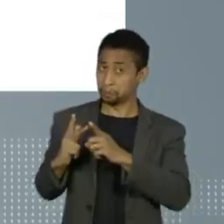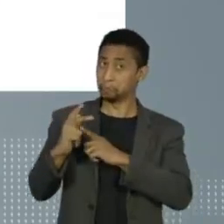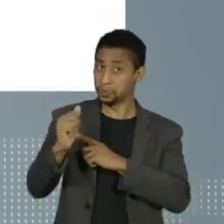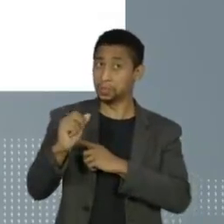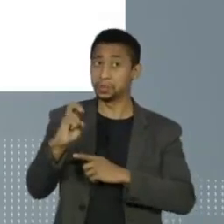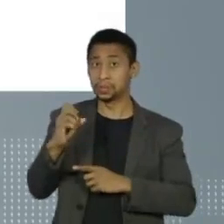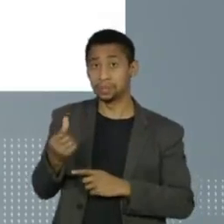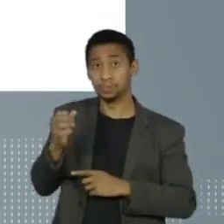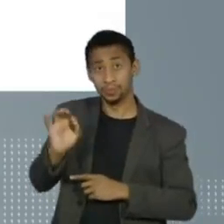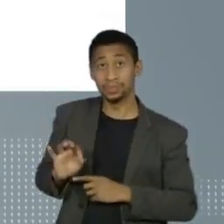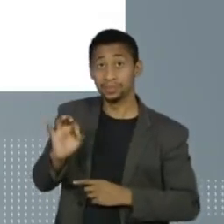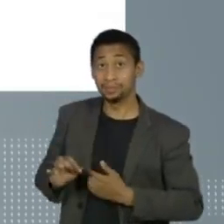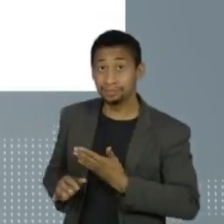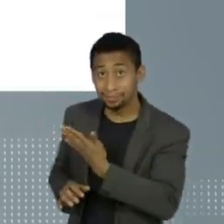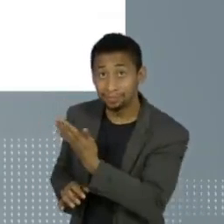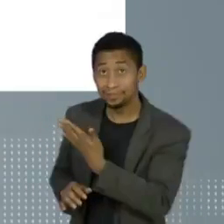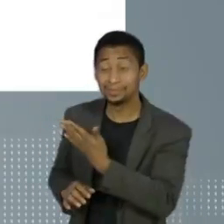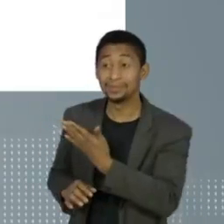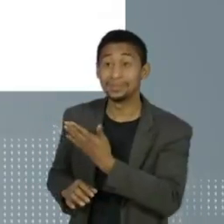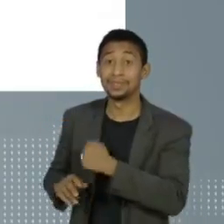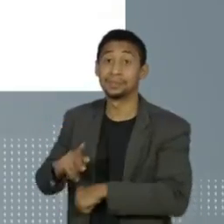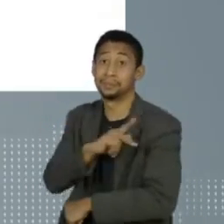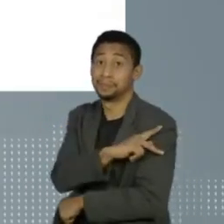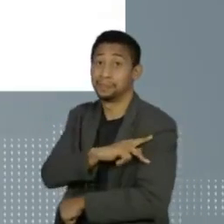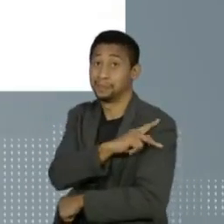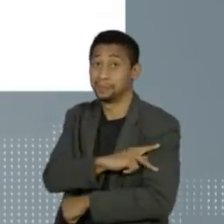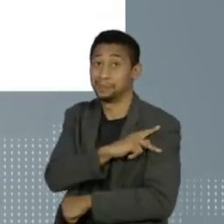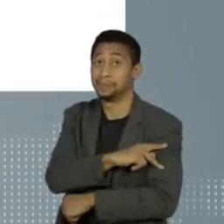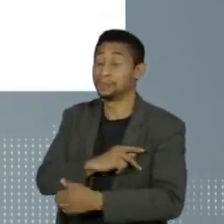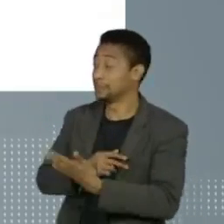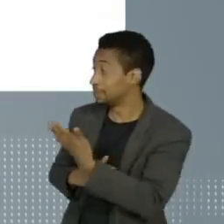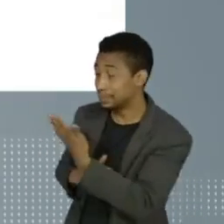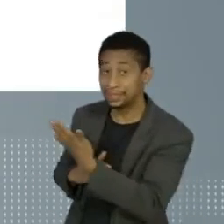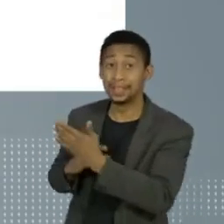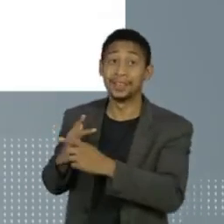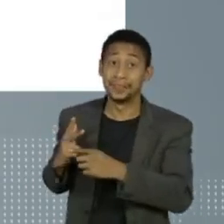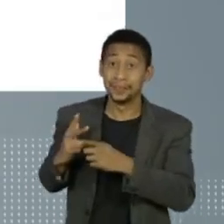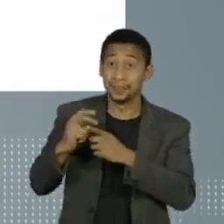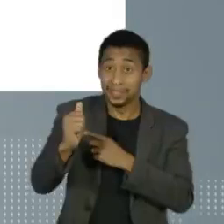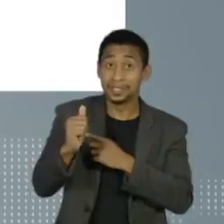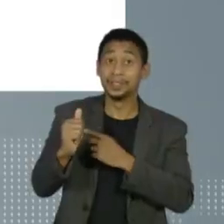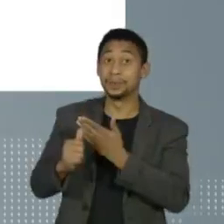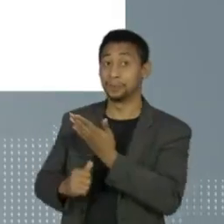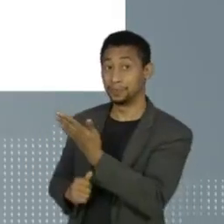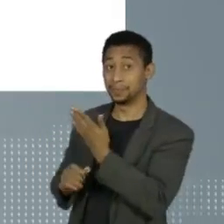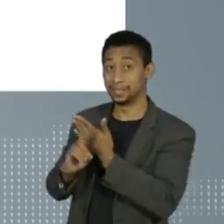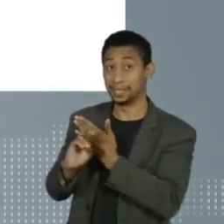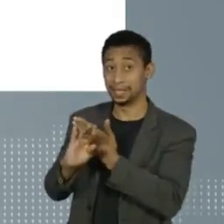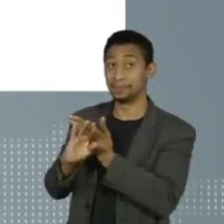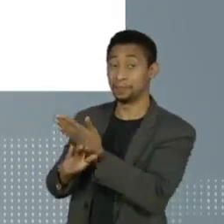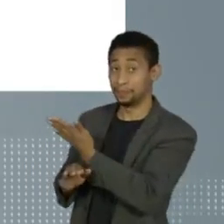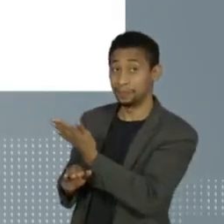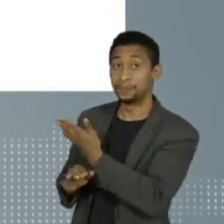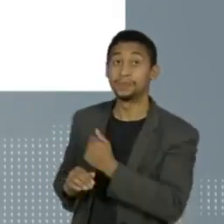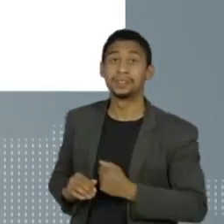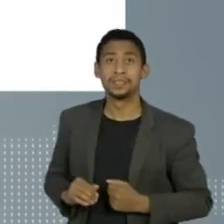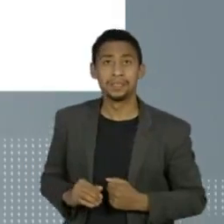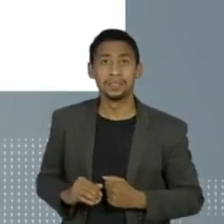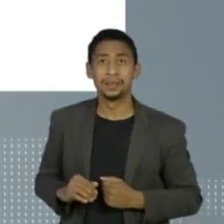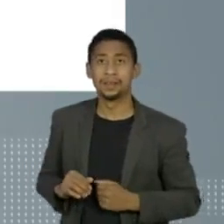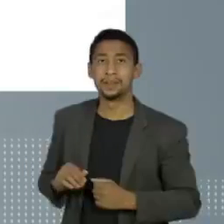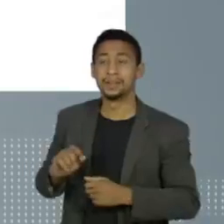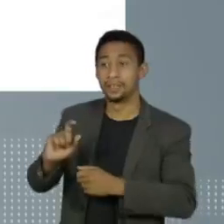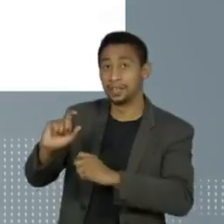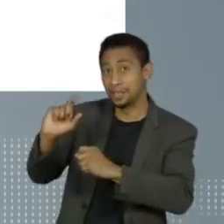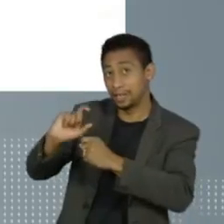PT Dr pessoa do MDB é o novo prefeito de Teresina ao vencer Cléber Montezuma do PSDB em Aracaju